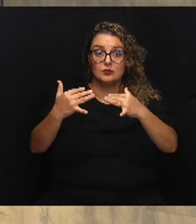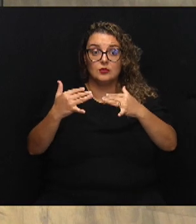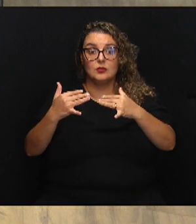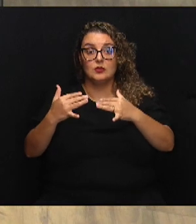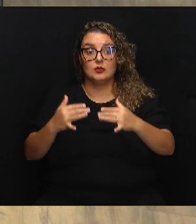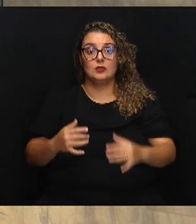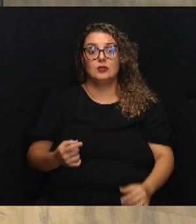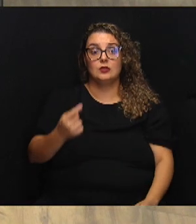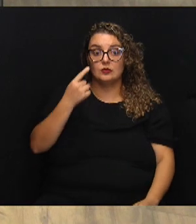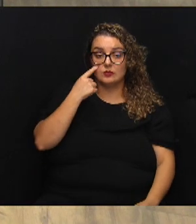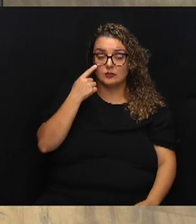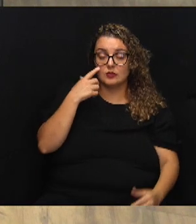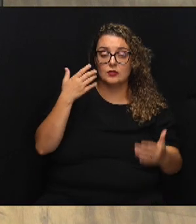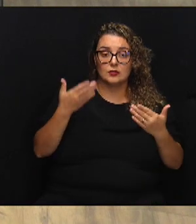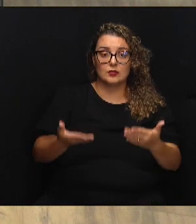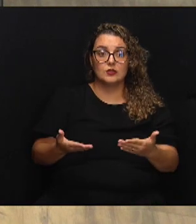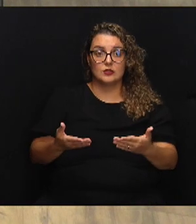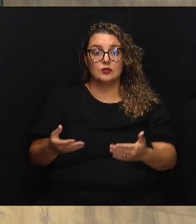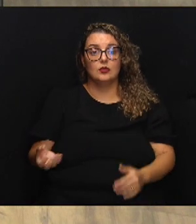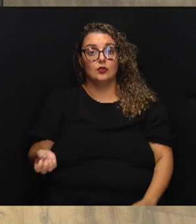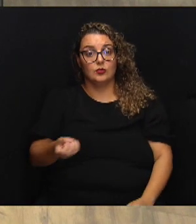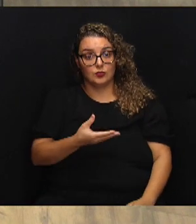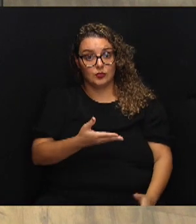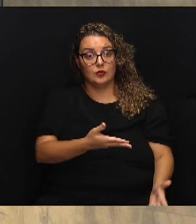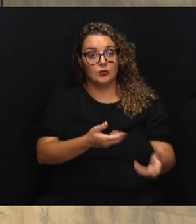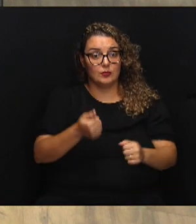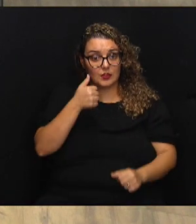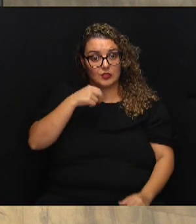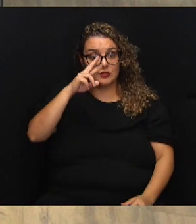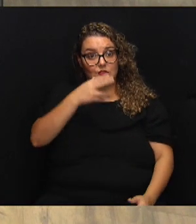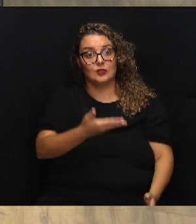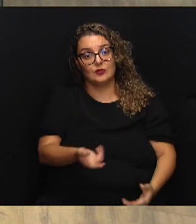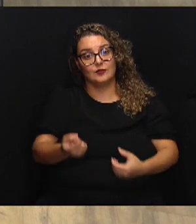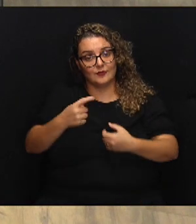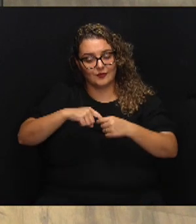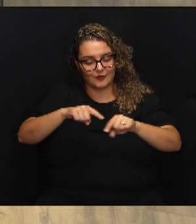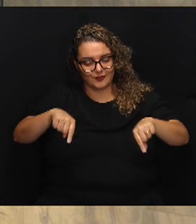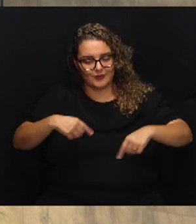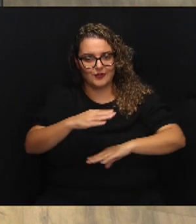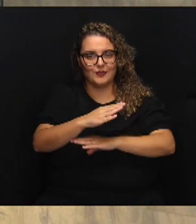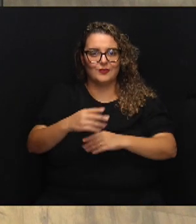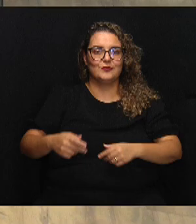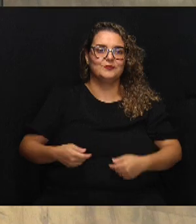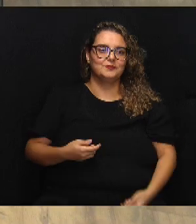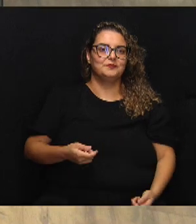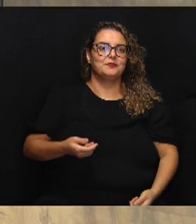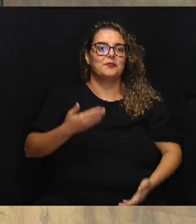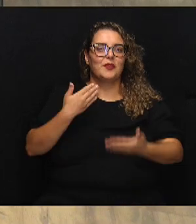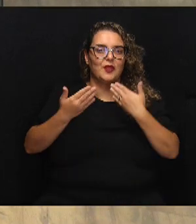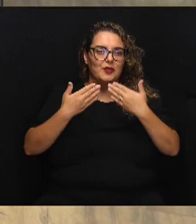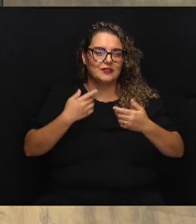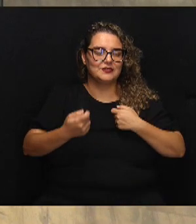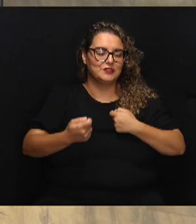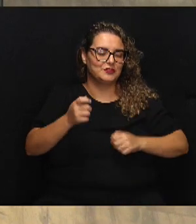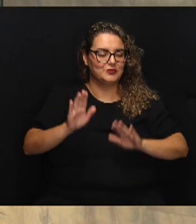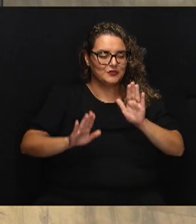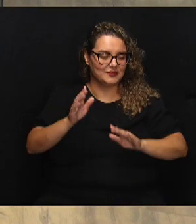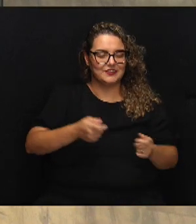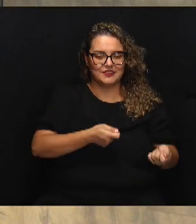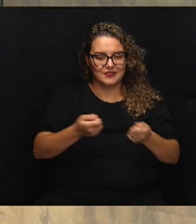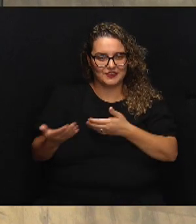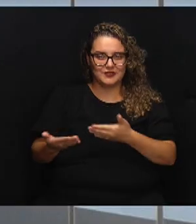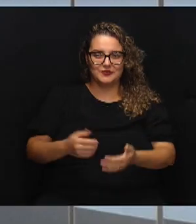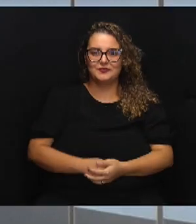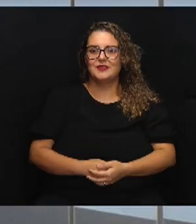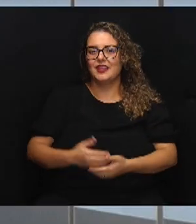nos acompanhando. Já faço um novo convite para a senhora retornar até os nossos estúdios e fica aberto aí as considerações finais. Eu que